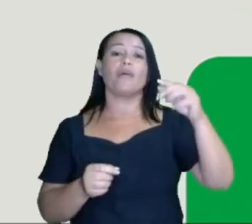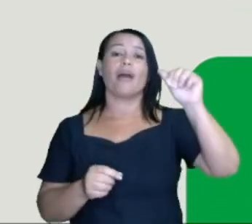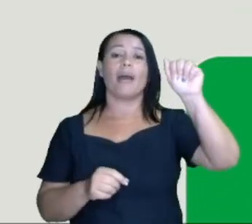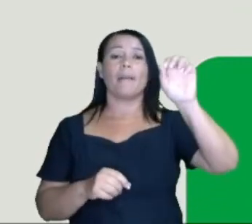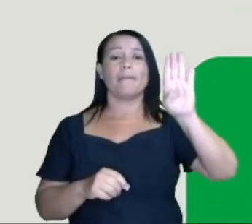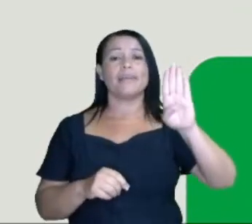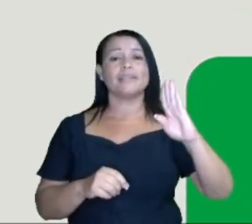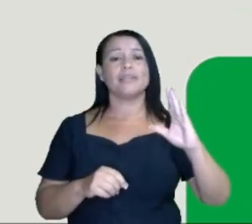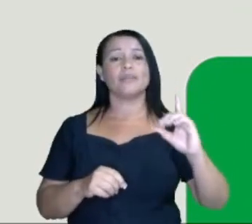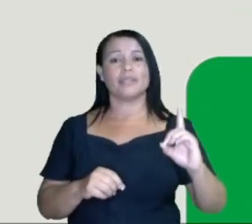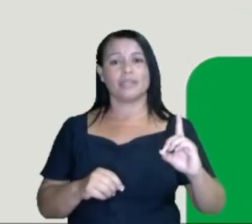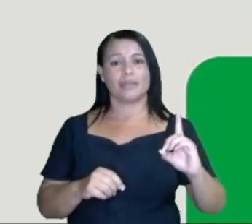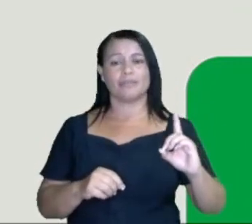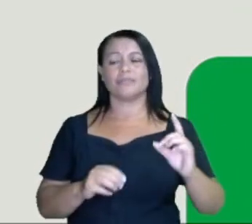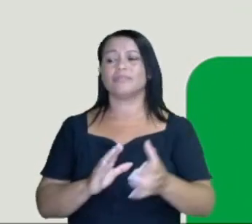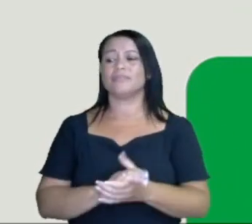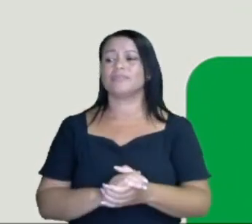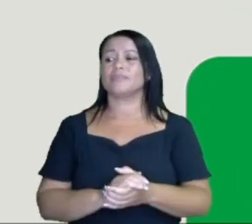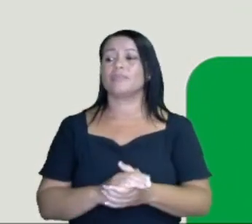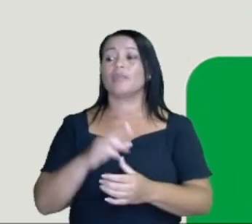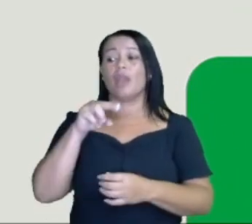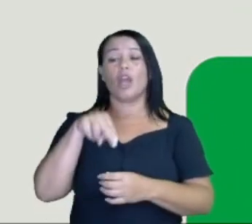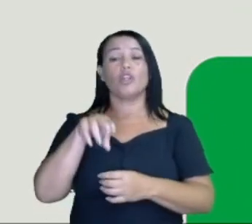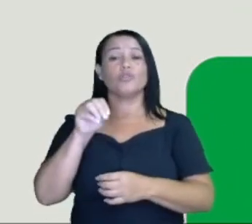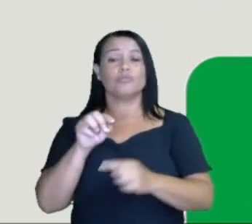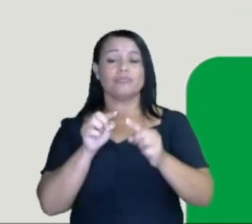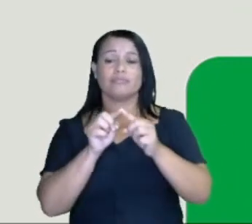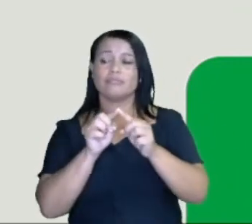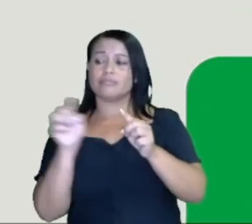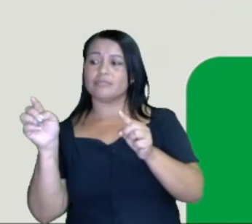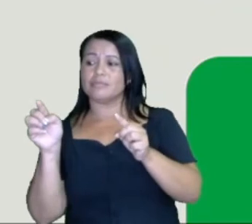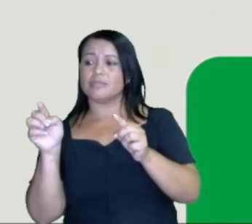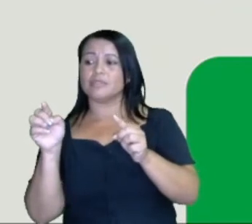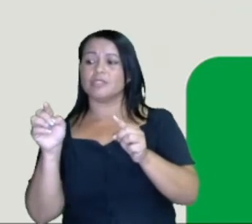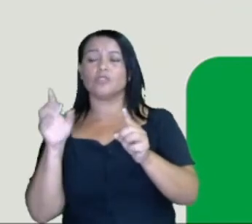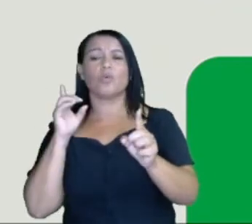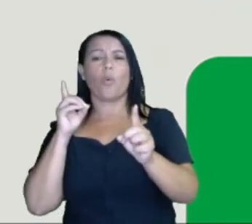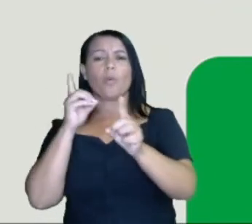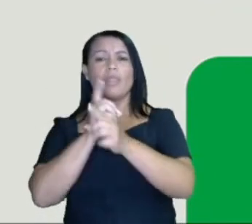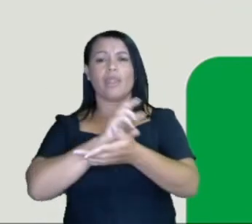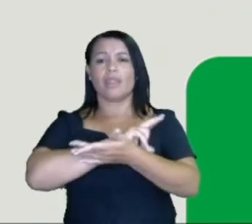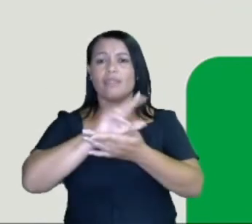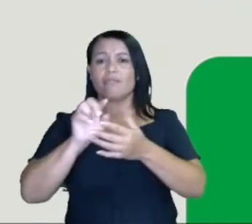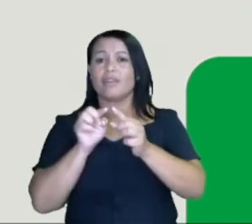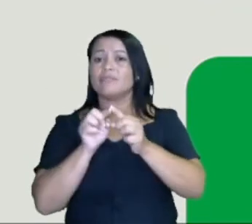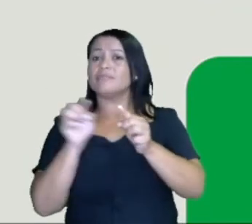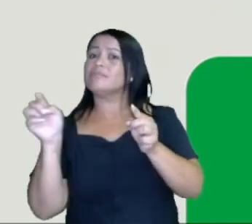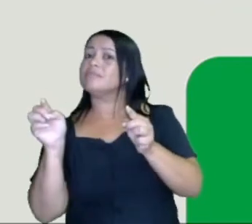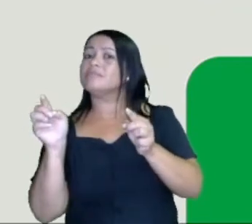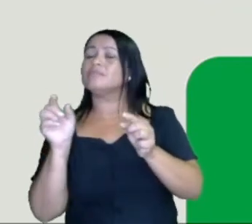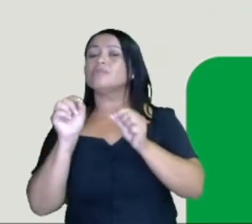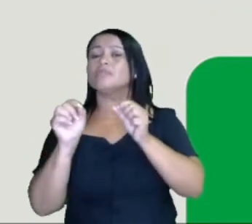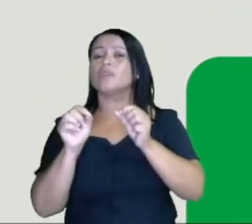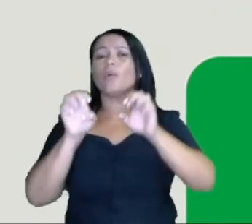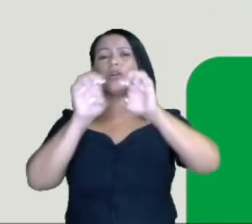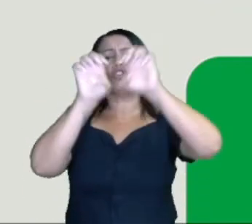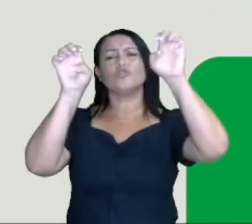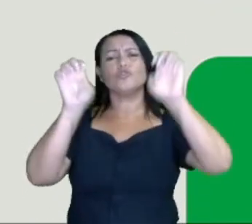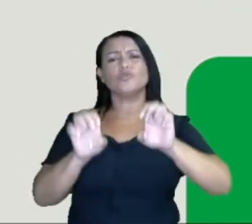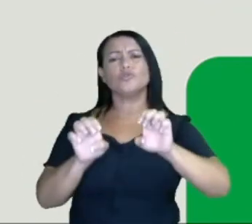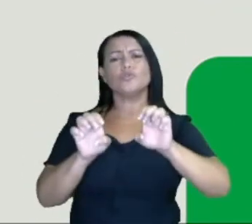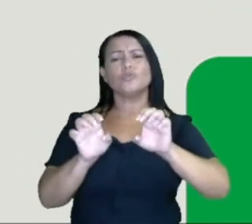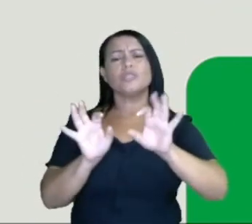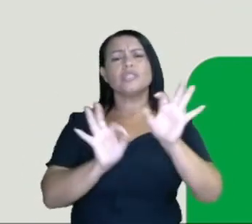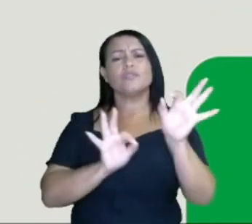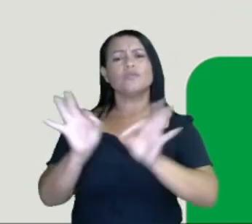vez. No tracinho são encontrados vários tracinhos que são estruturas que